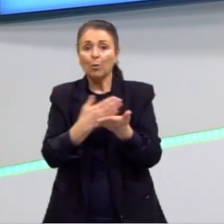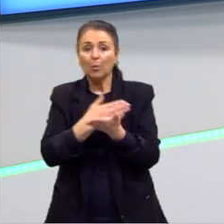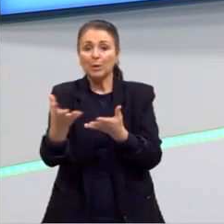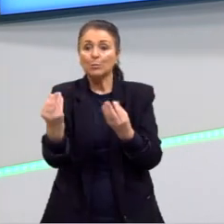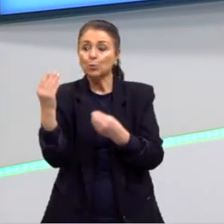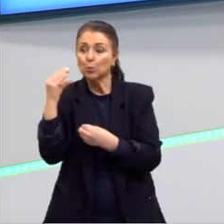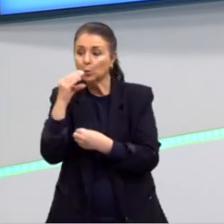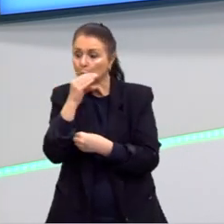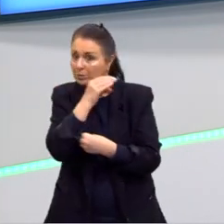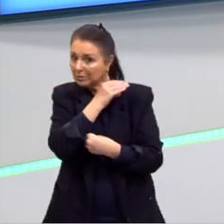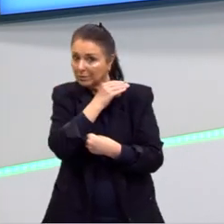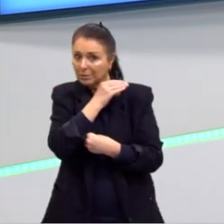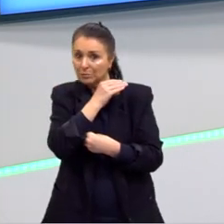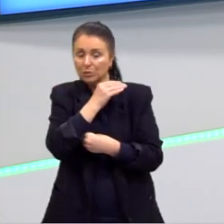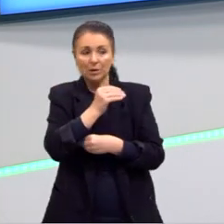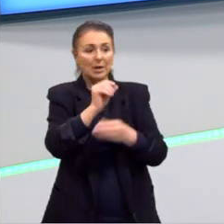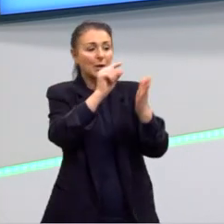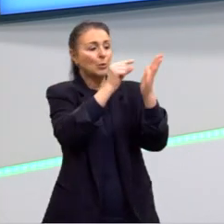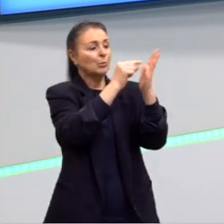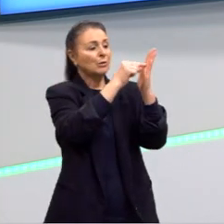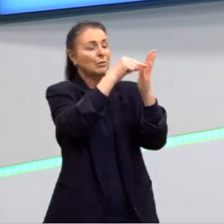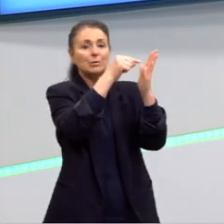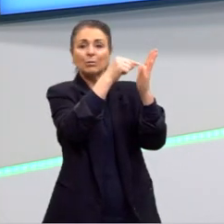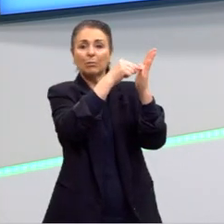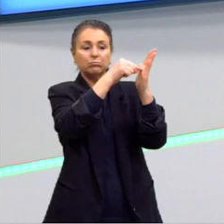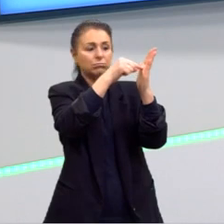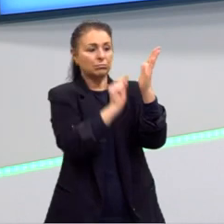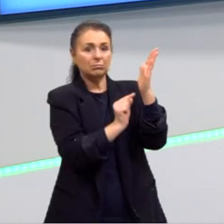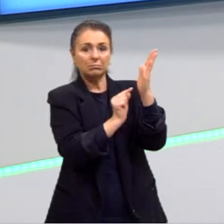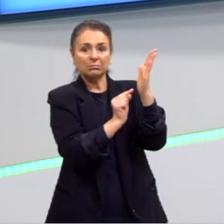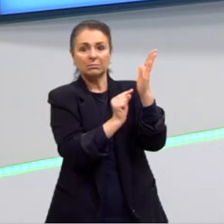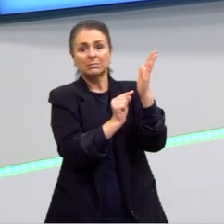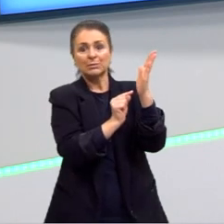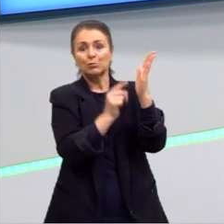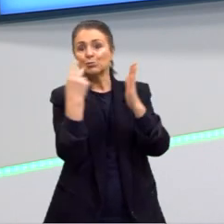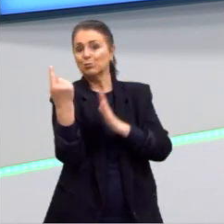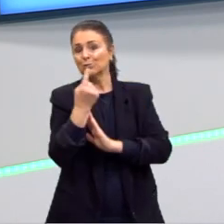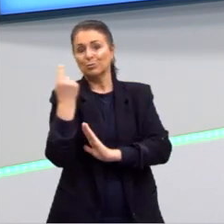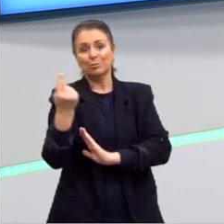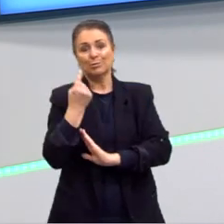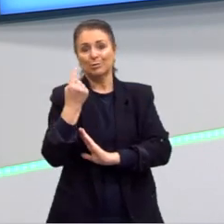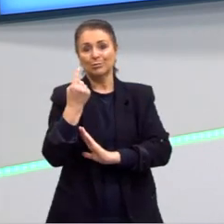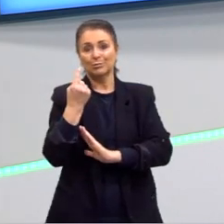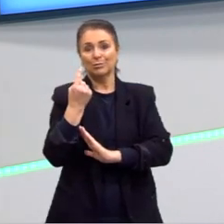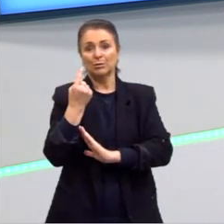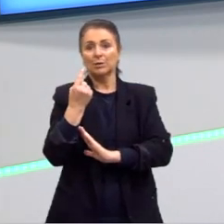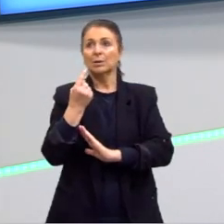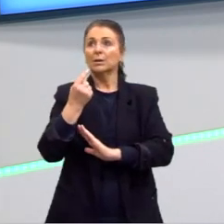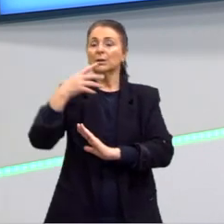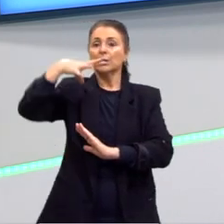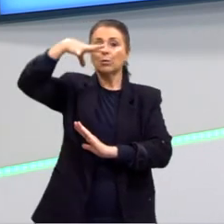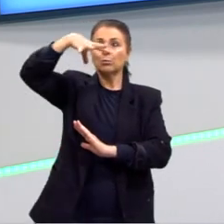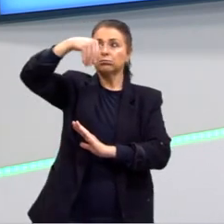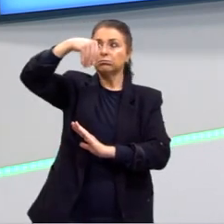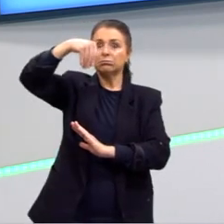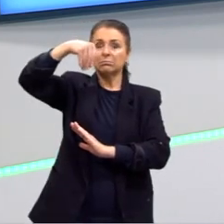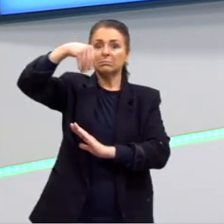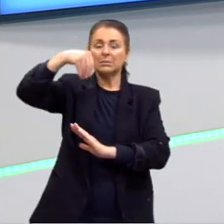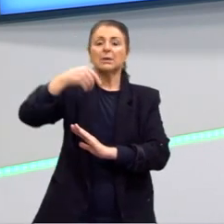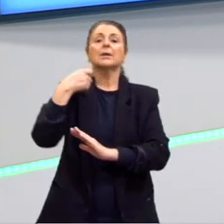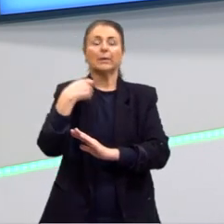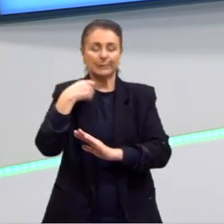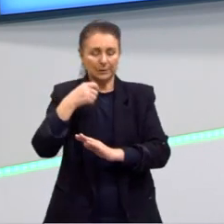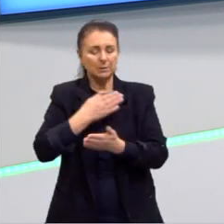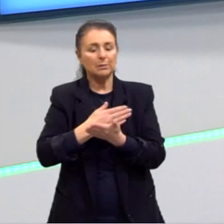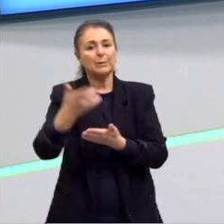e o disjuntor né como forma de preto e vai desligar e aí cai a energia né da sua casa você tem que ir lá ligar